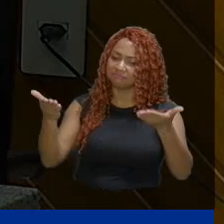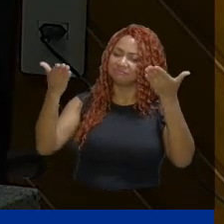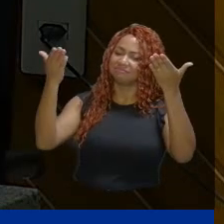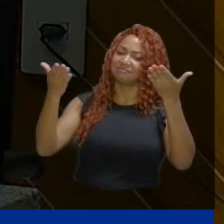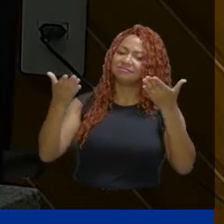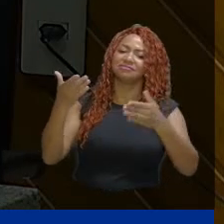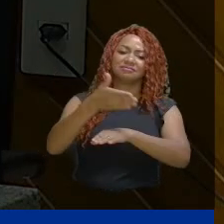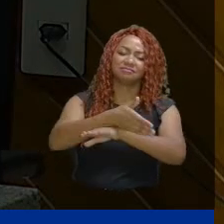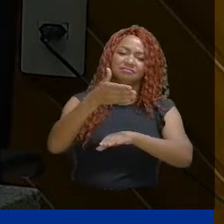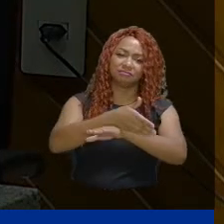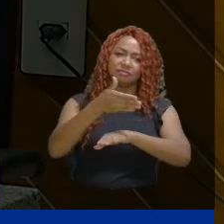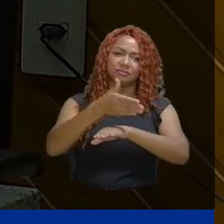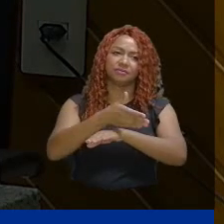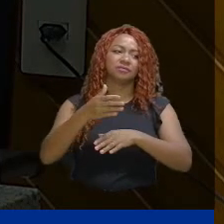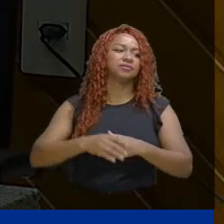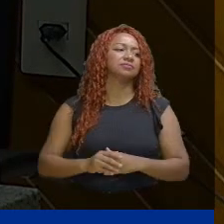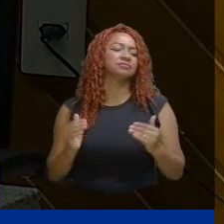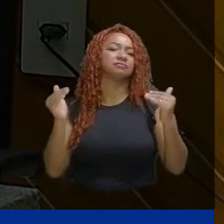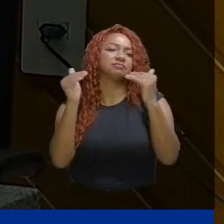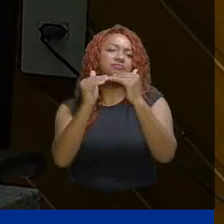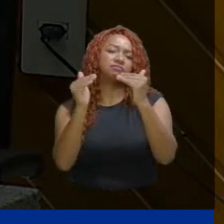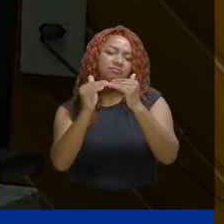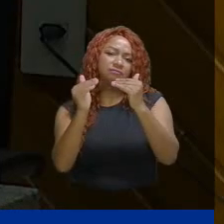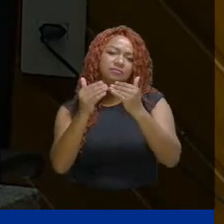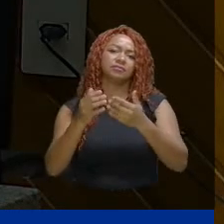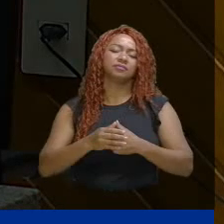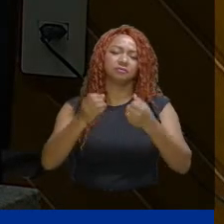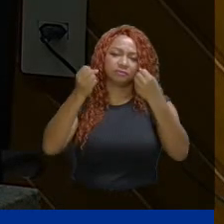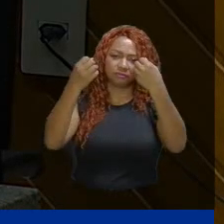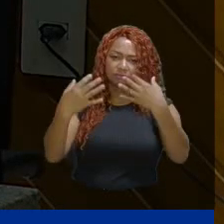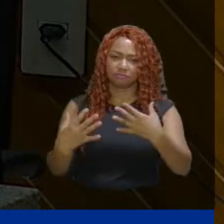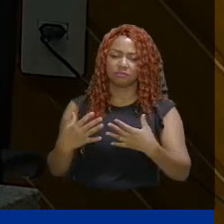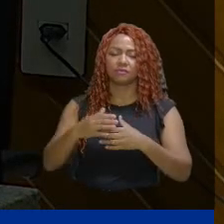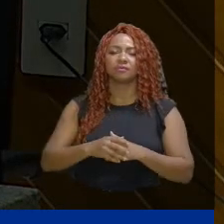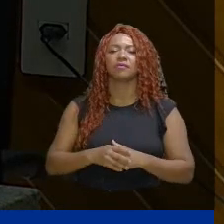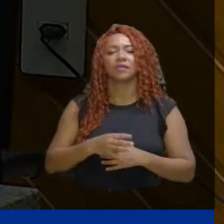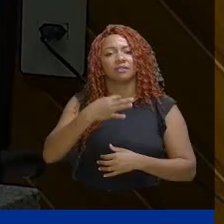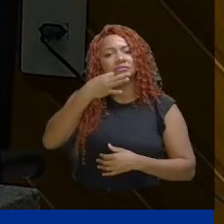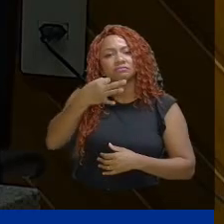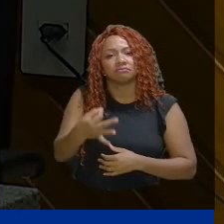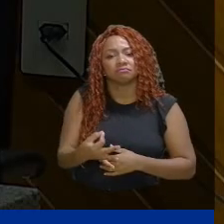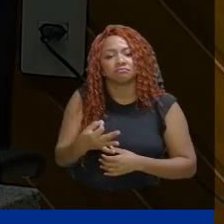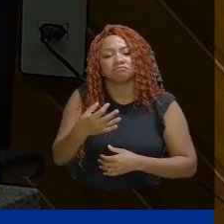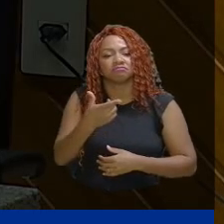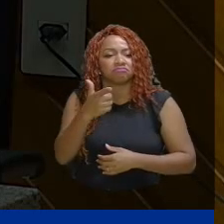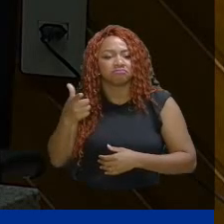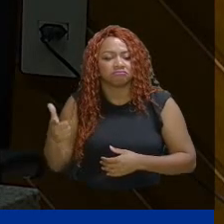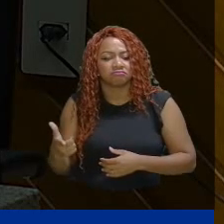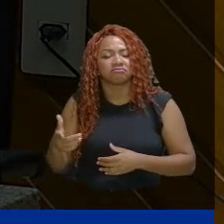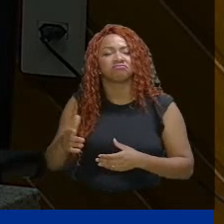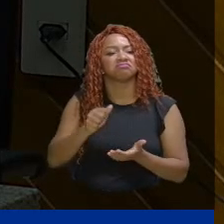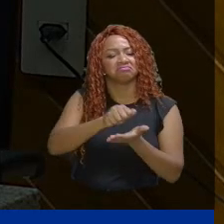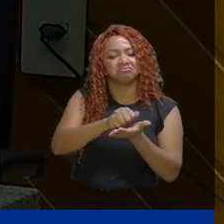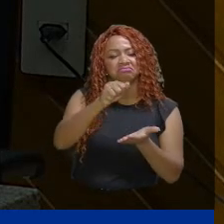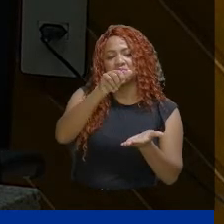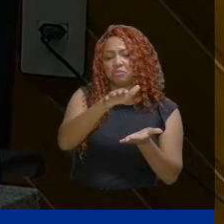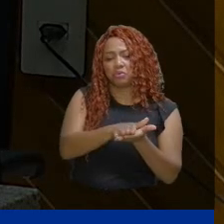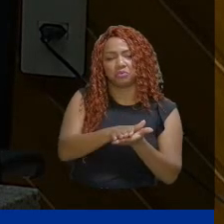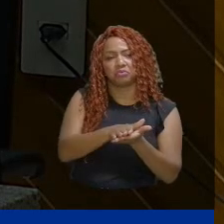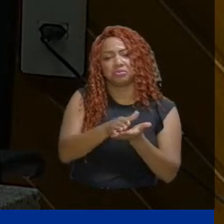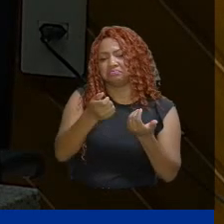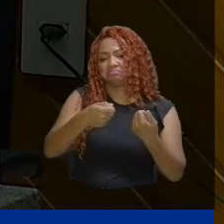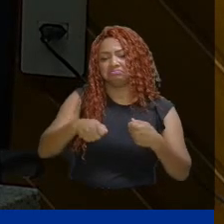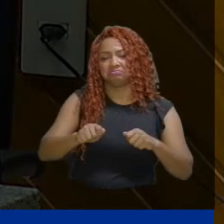entanto, seguindo os precedentes das cortes regionais citadas, entendo que não há previsão legal para aplicação de multa nesse